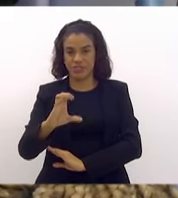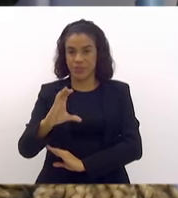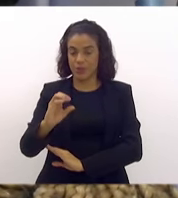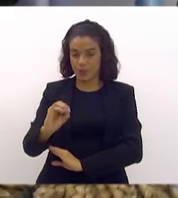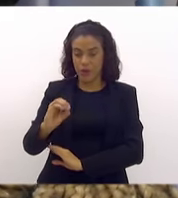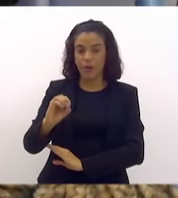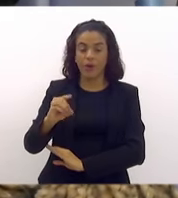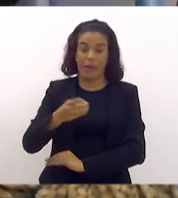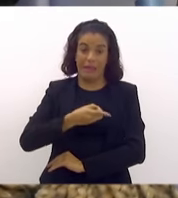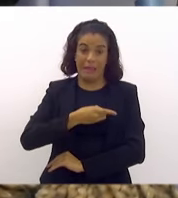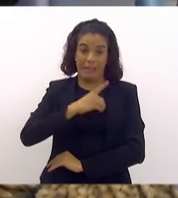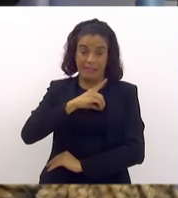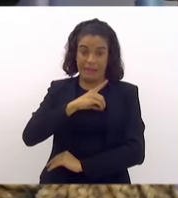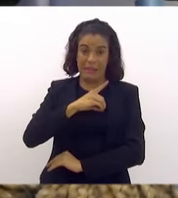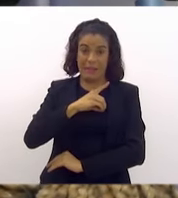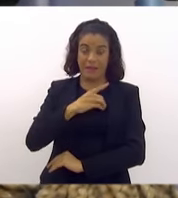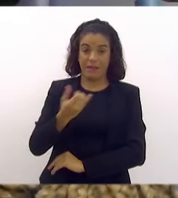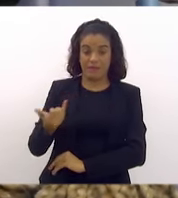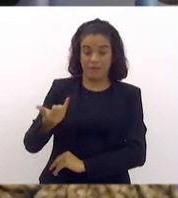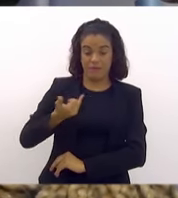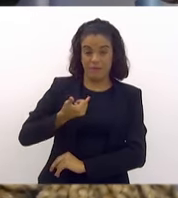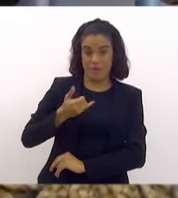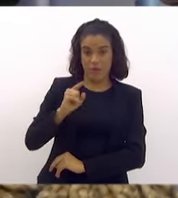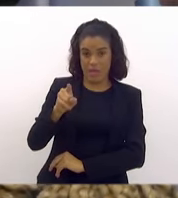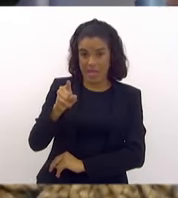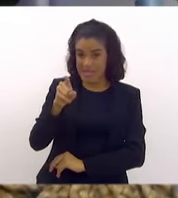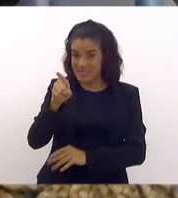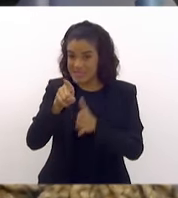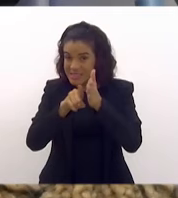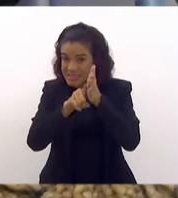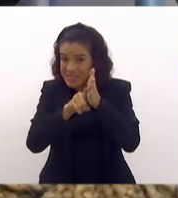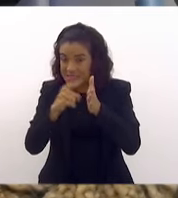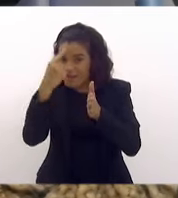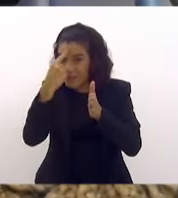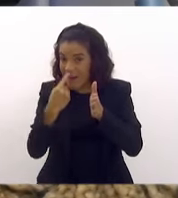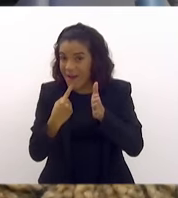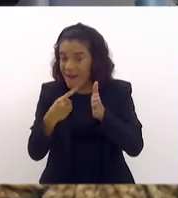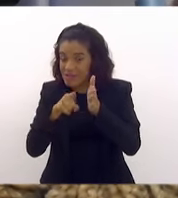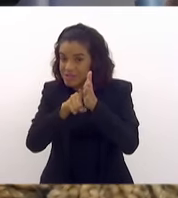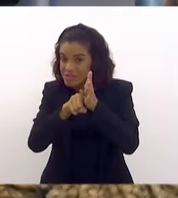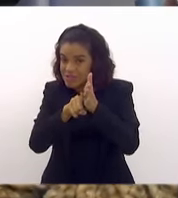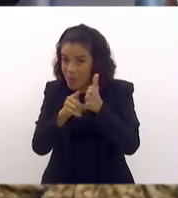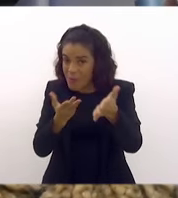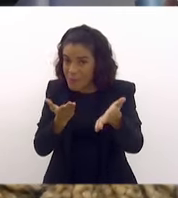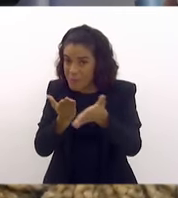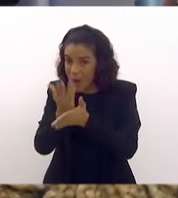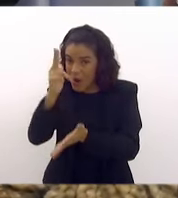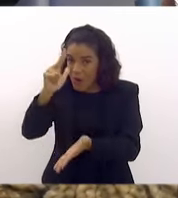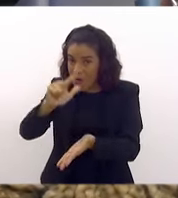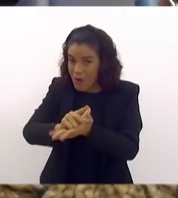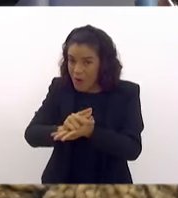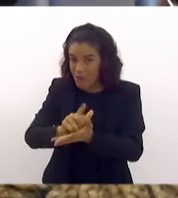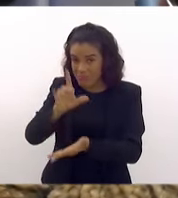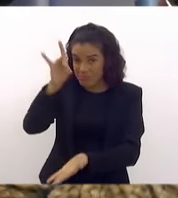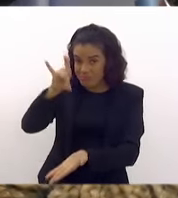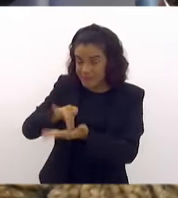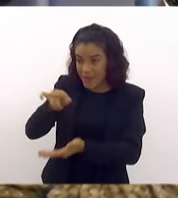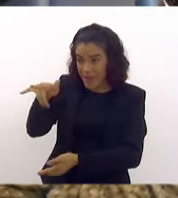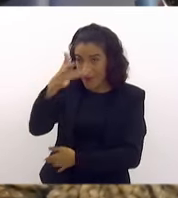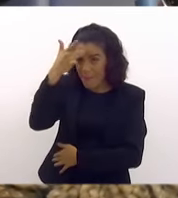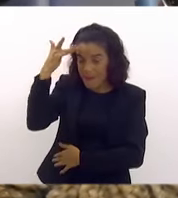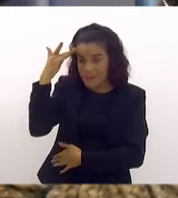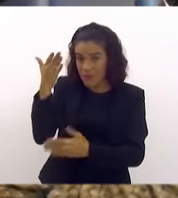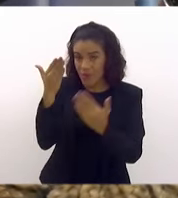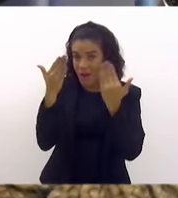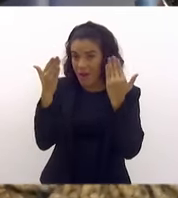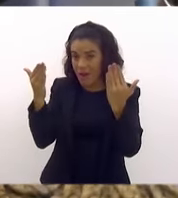passava e eu perguntei essas imagens são periciadas para aferir que essa pessoa de fato a pessoa que